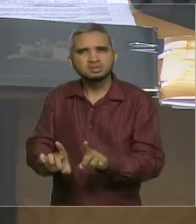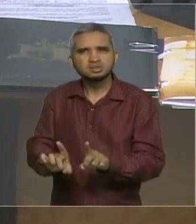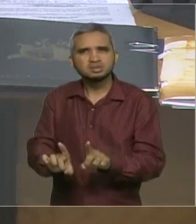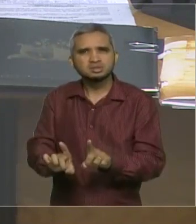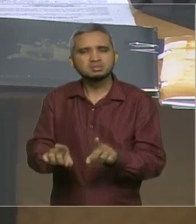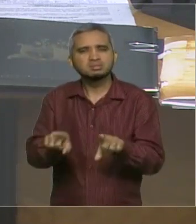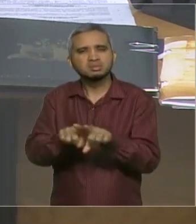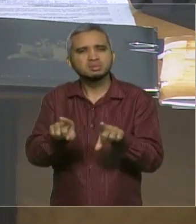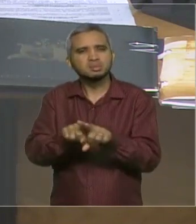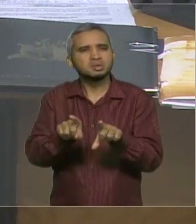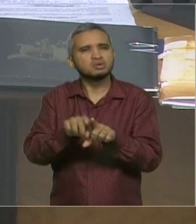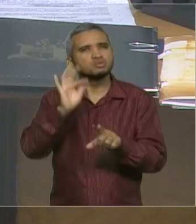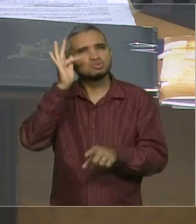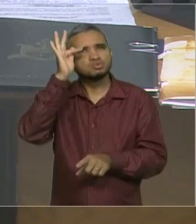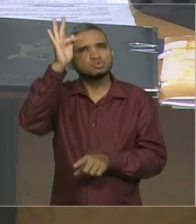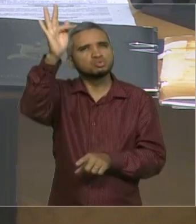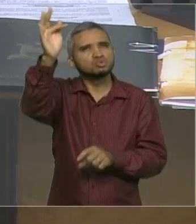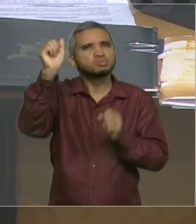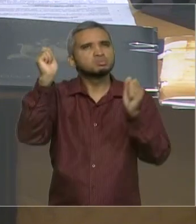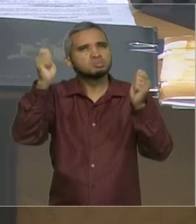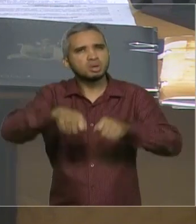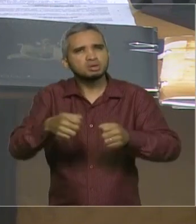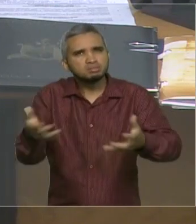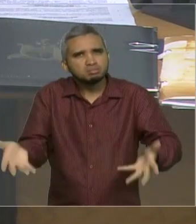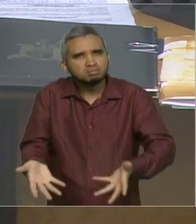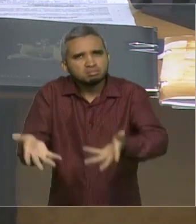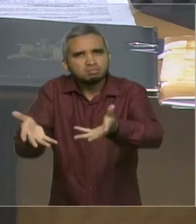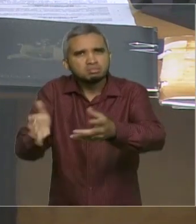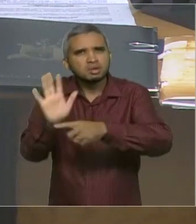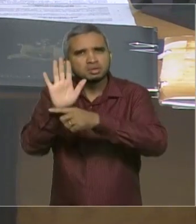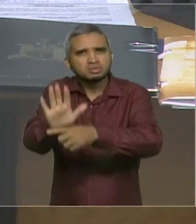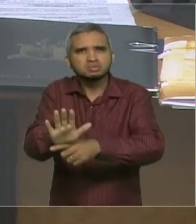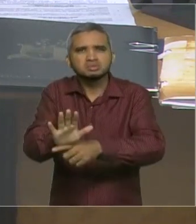Claro que já houve muitos avanços.